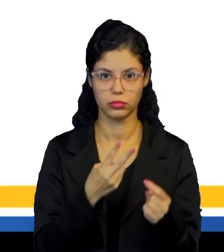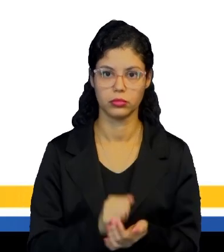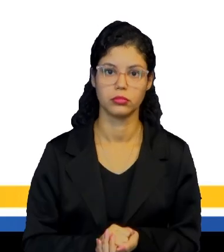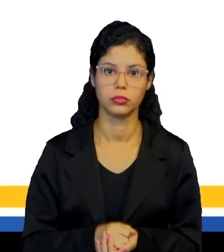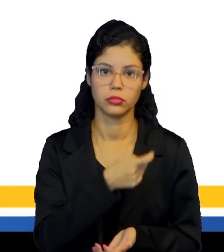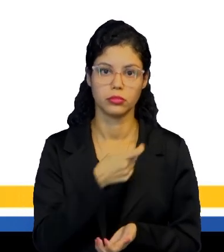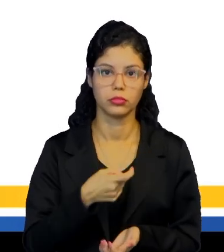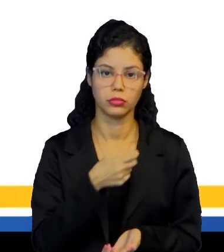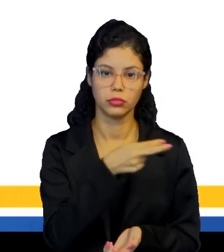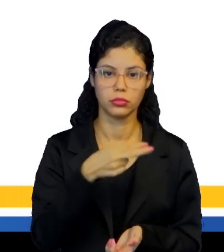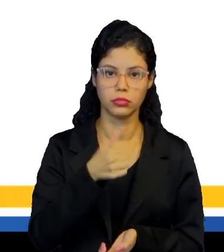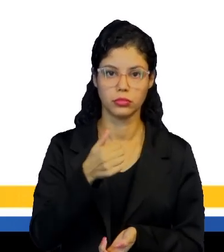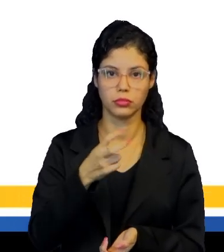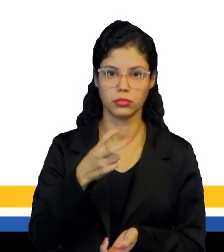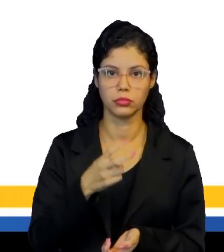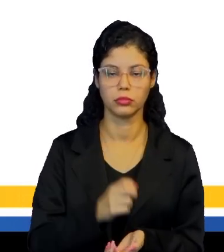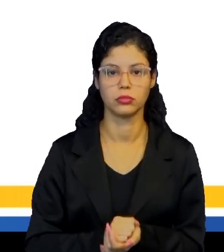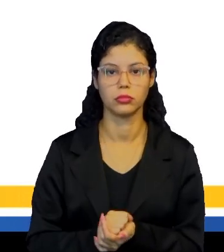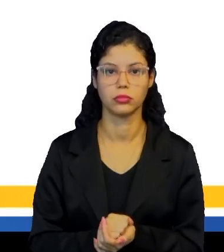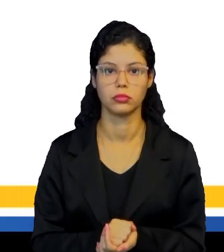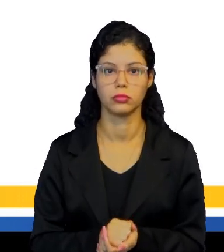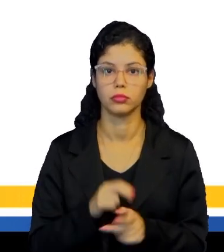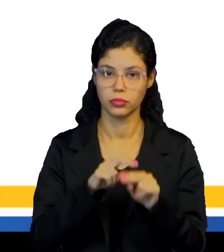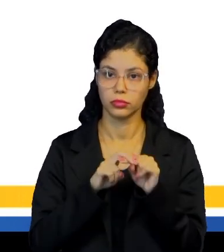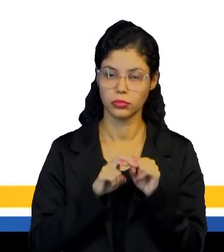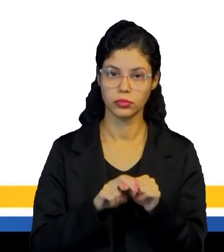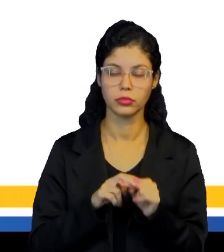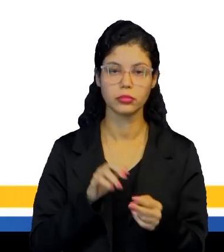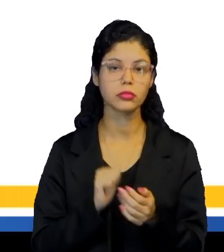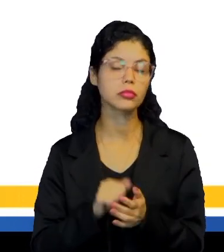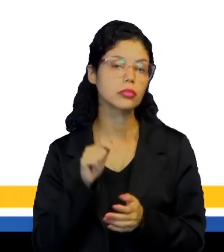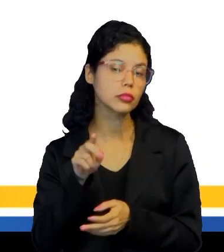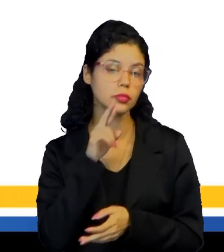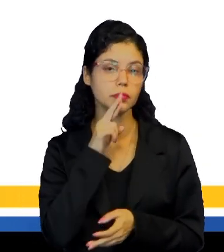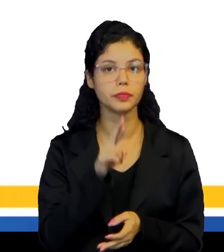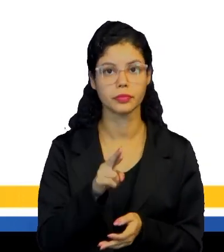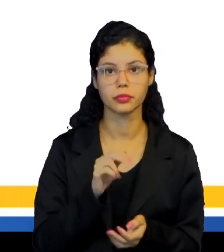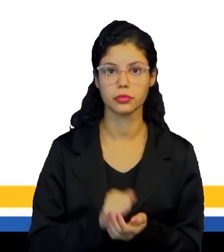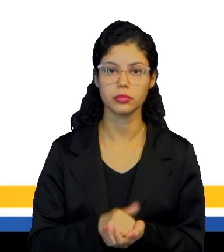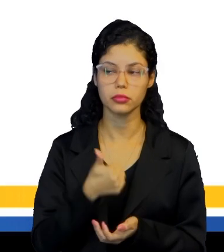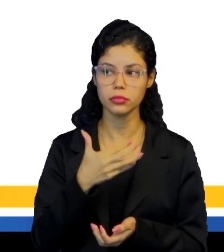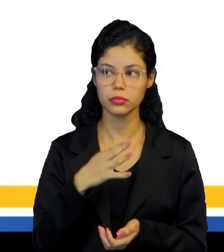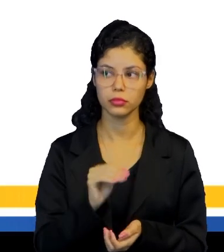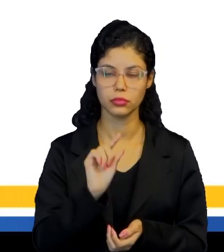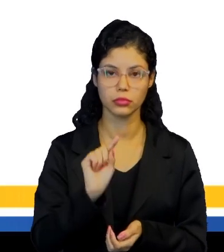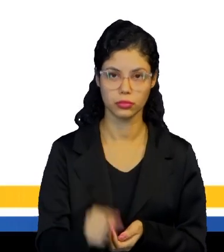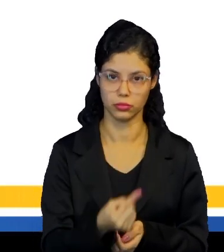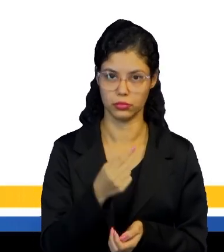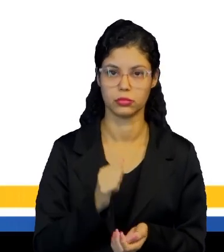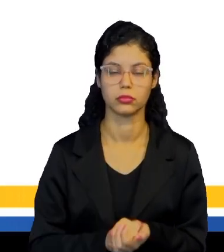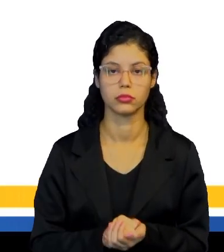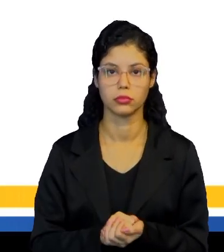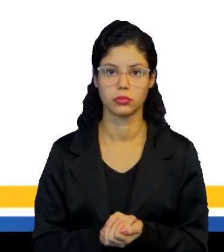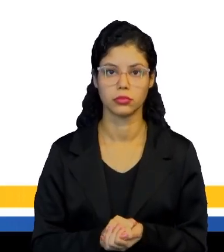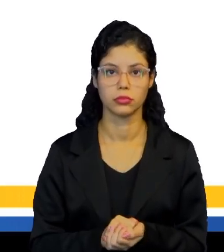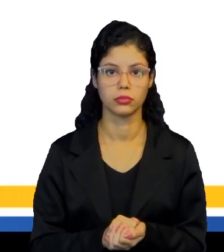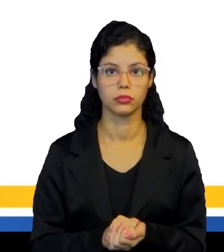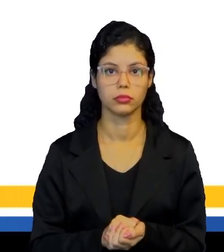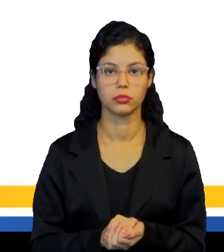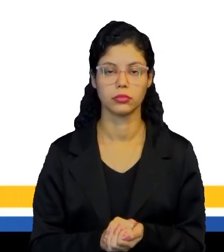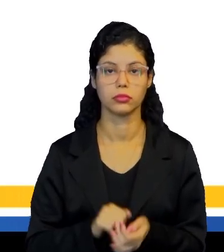mil x = 15 portanto essa caixa de 10.000 L